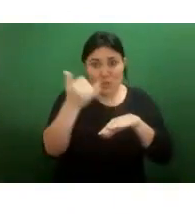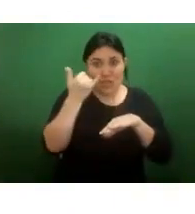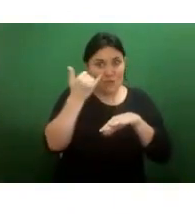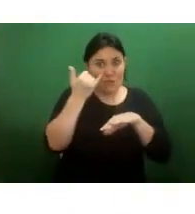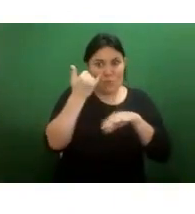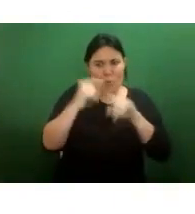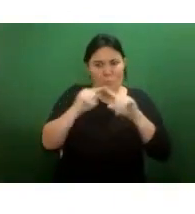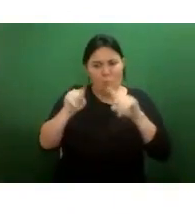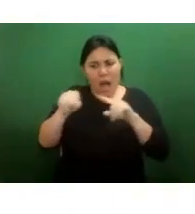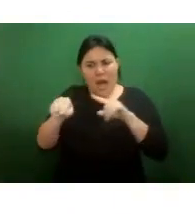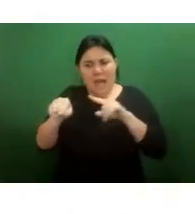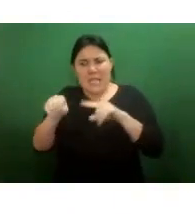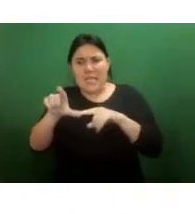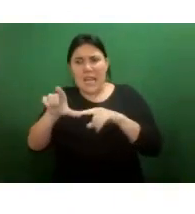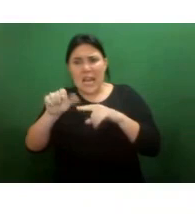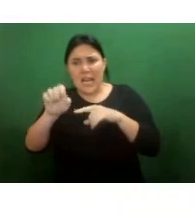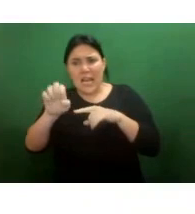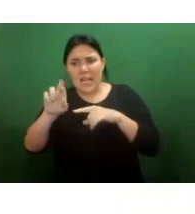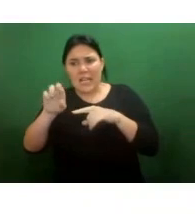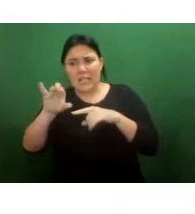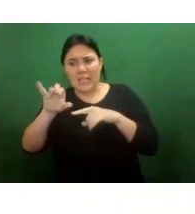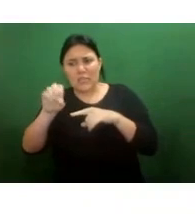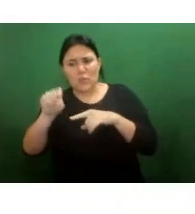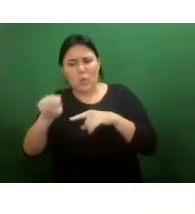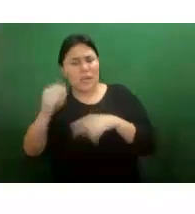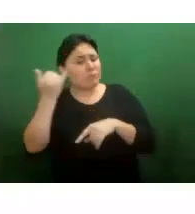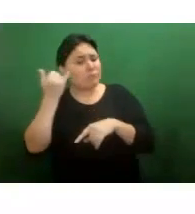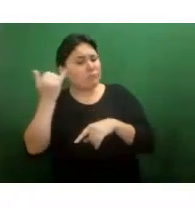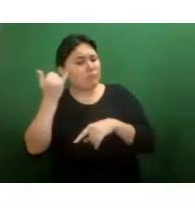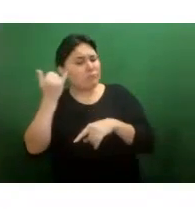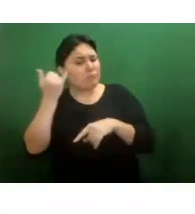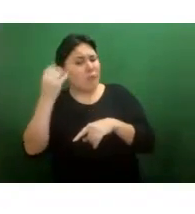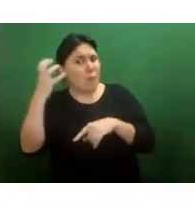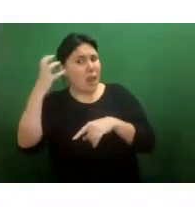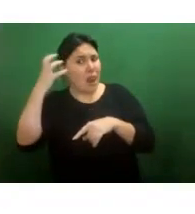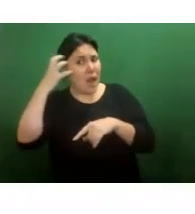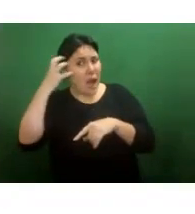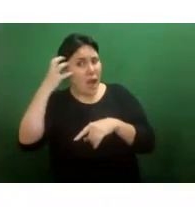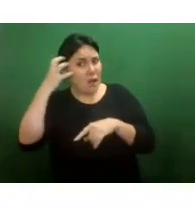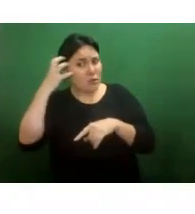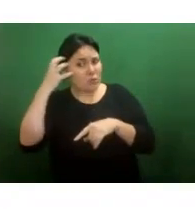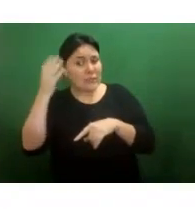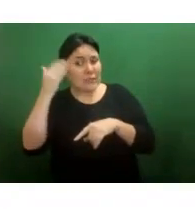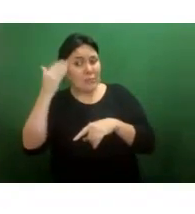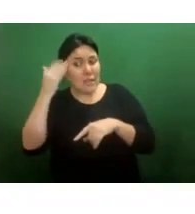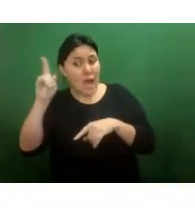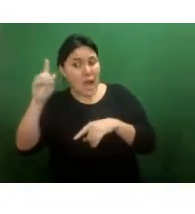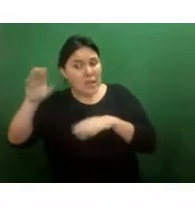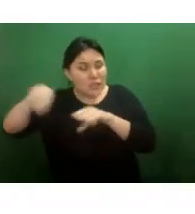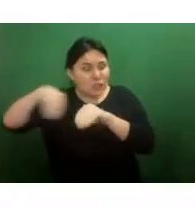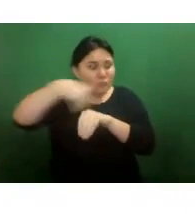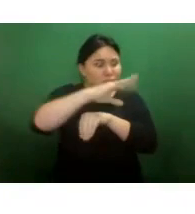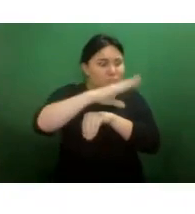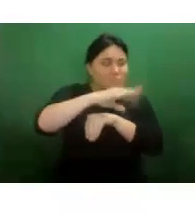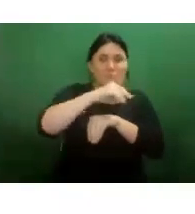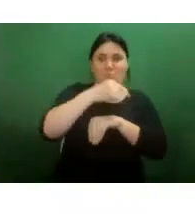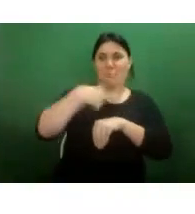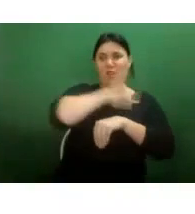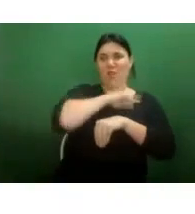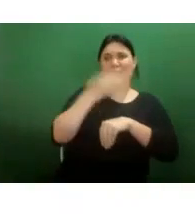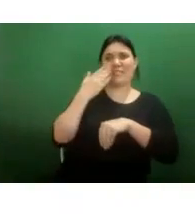nosso consultor estava ouvindo também a transmissão pela rádio, já nos adiantou. Ou seja, quem estava ouvindo